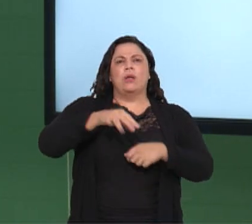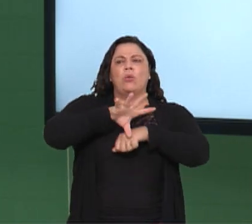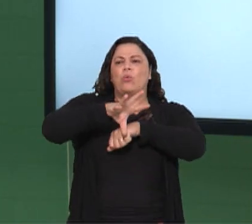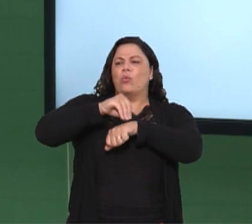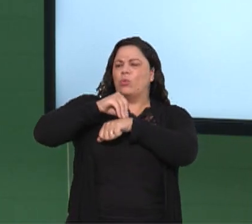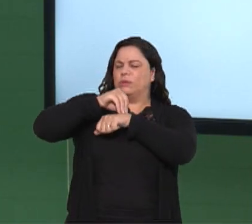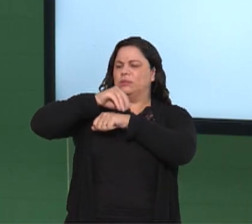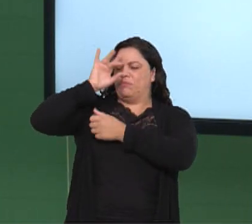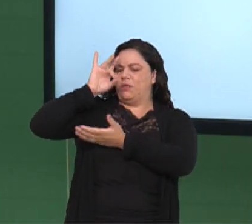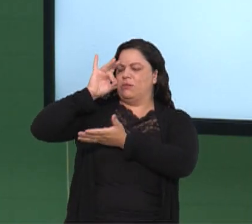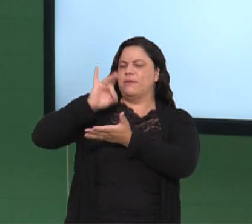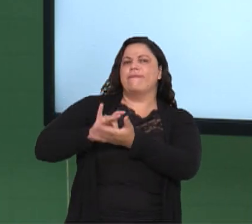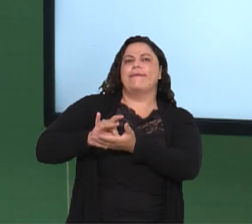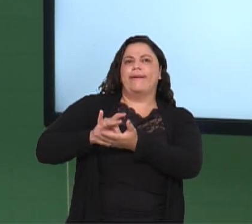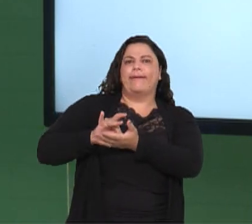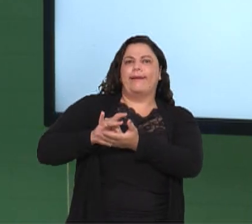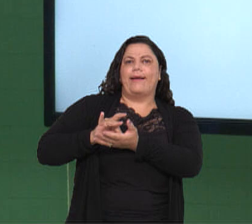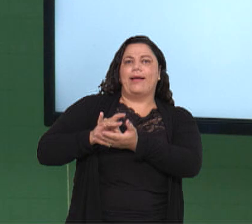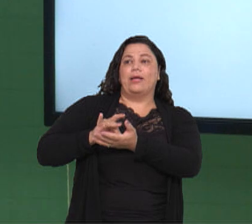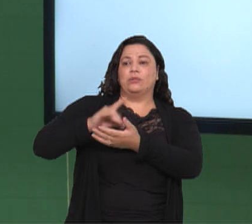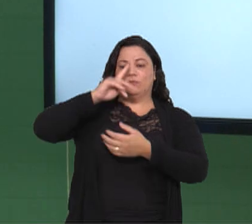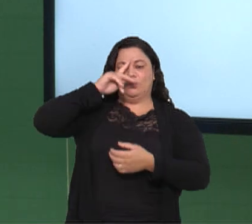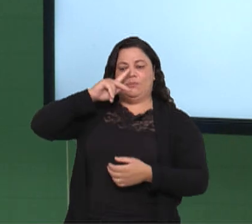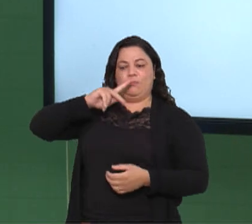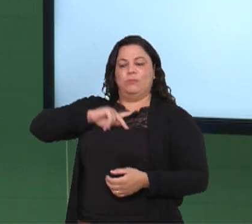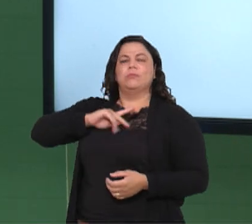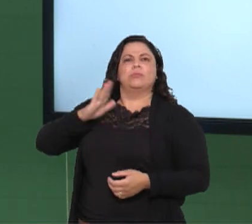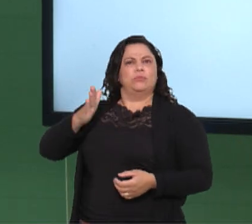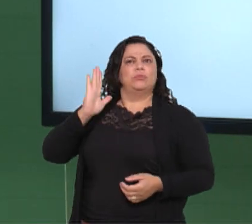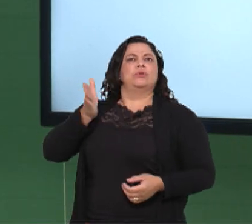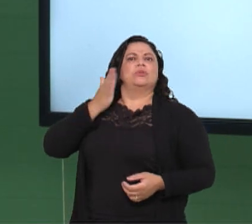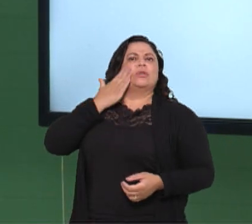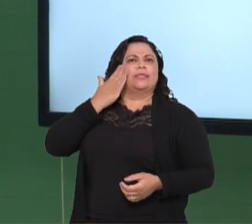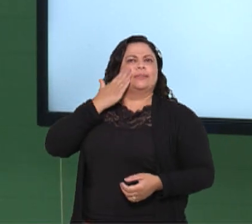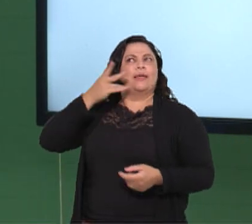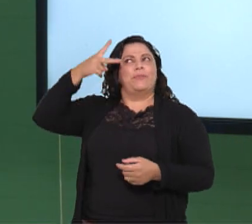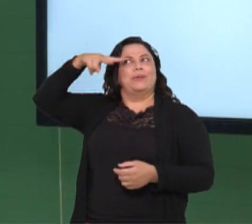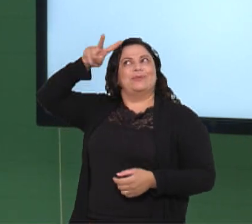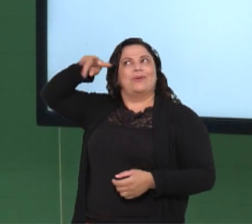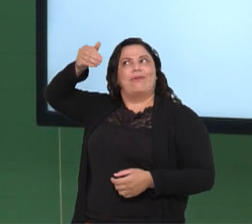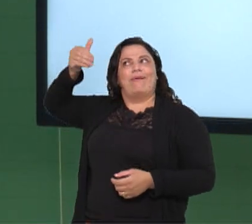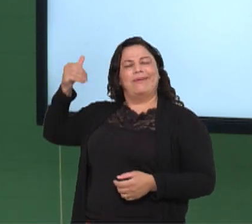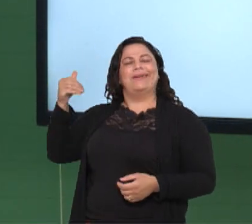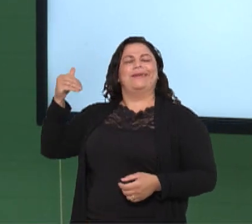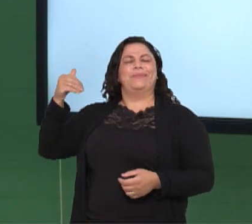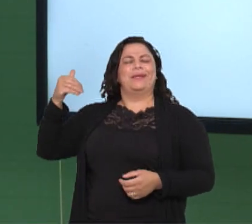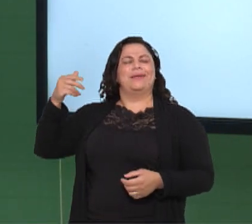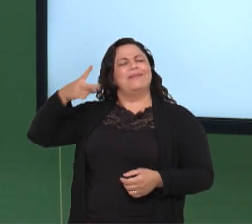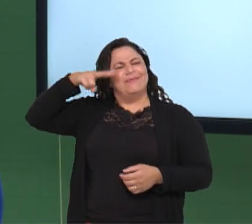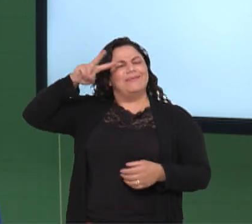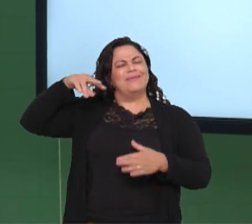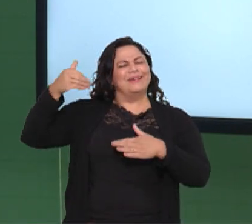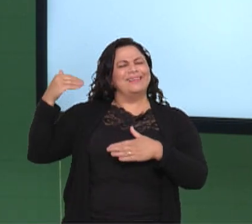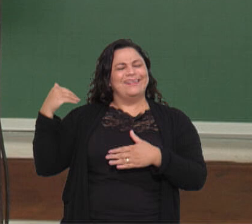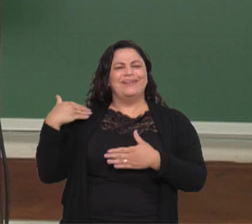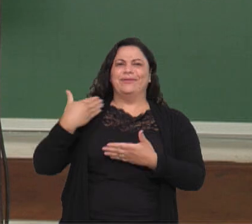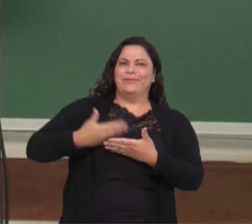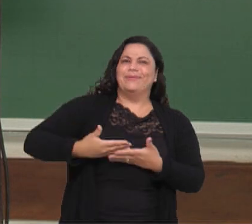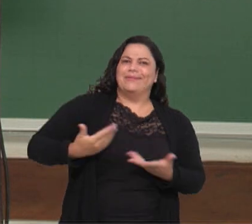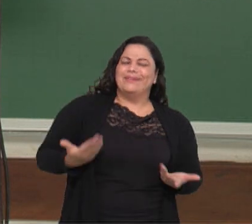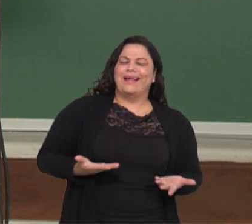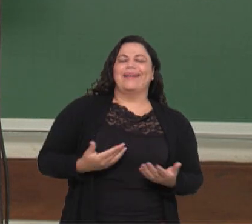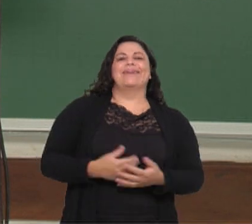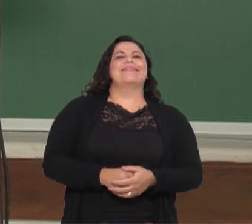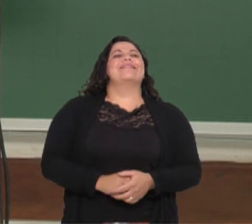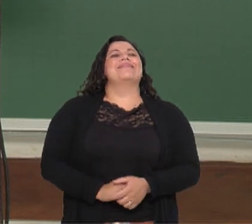verdade é reconhecido por você. Você já sabe, você tem que se lembrar dele. Então vamos buscar se lembrar um pouquinho do que o Platão disse na